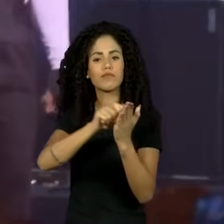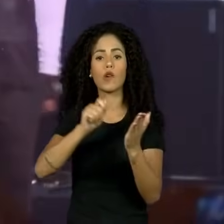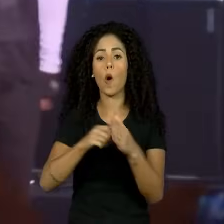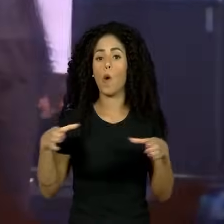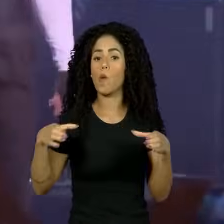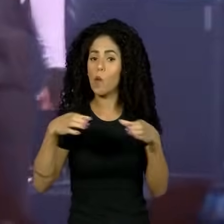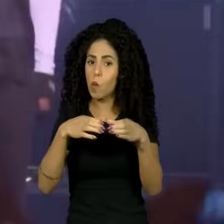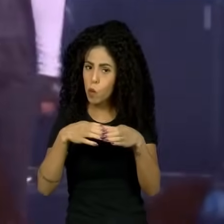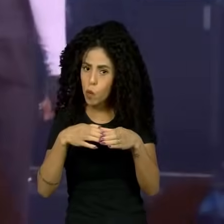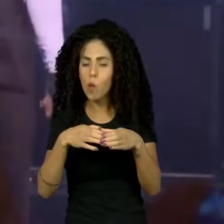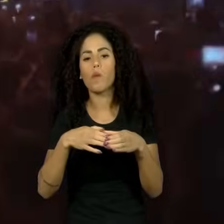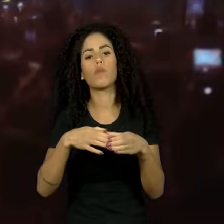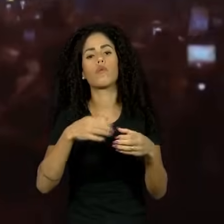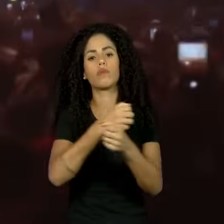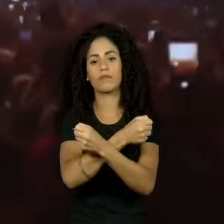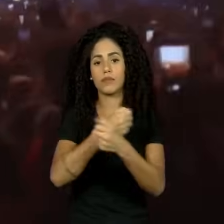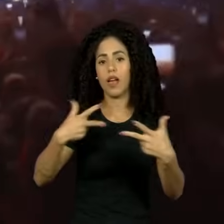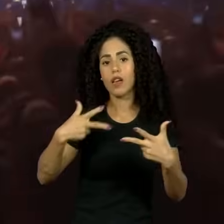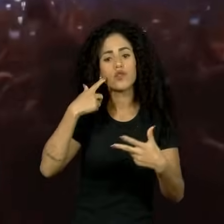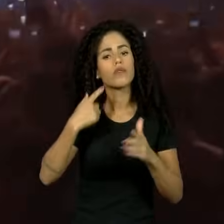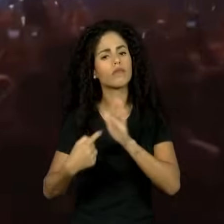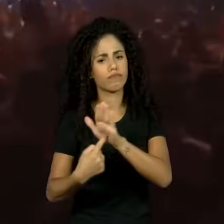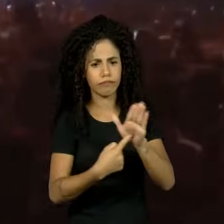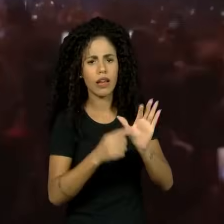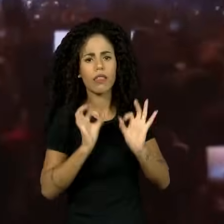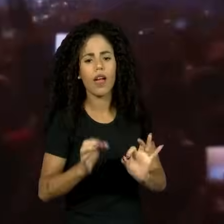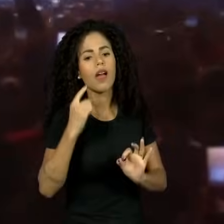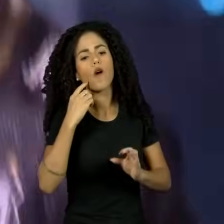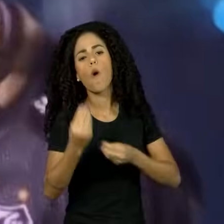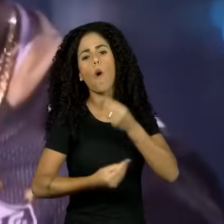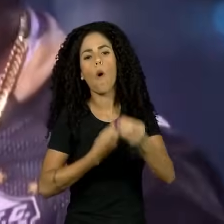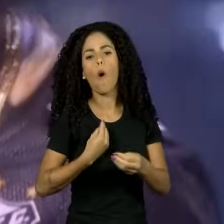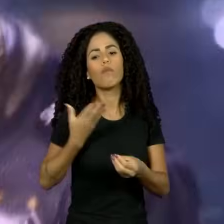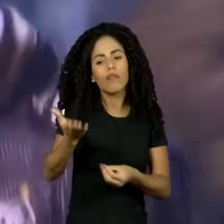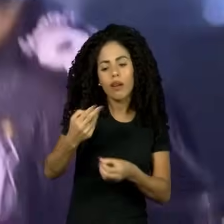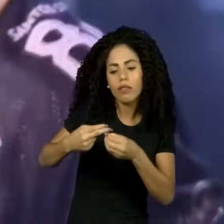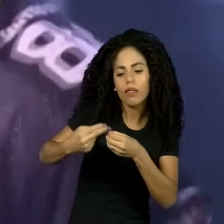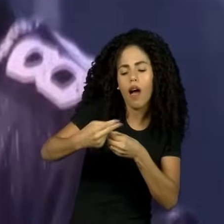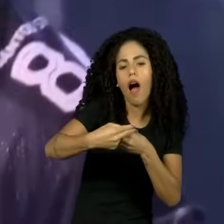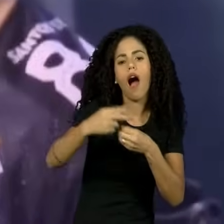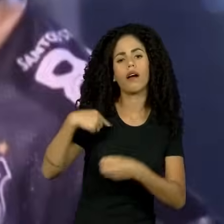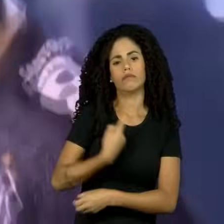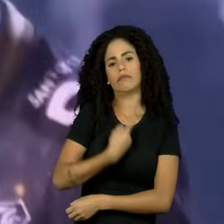aqui na Unicamp, e a gente também vê o tratamento de